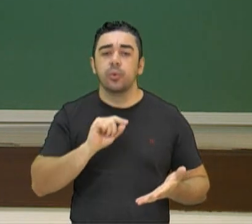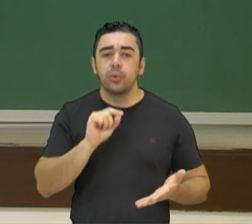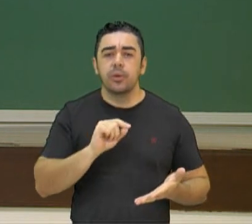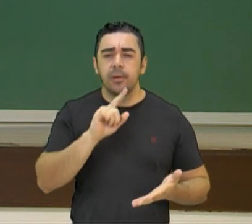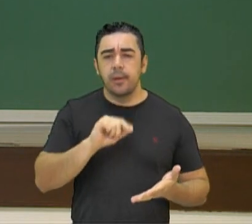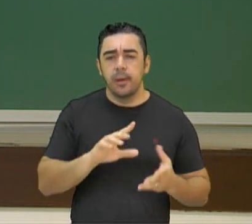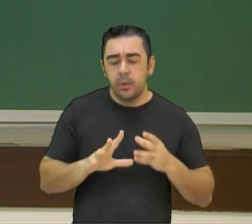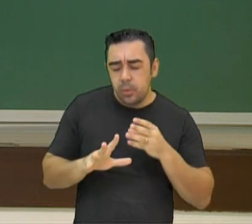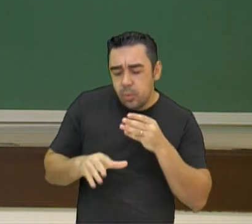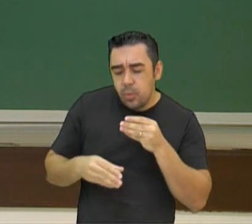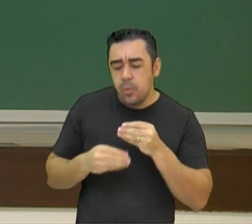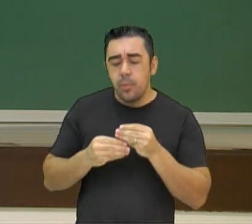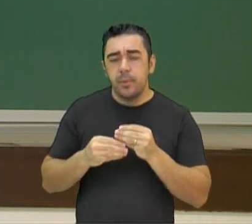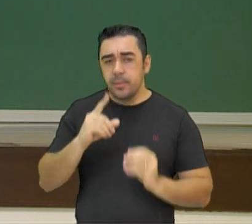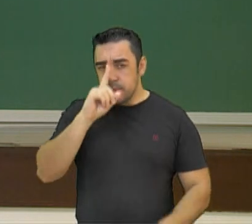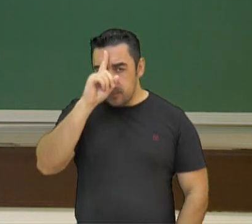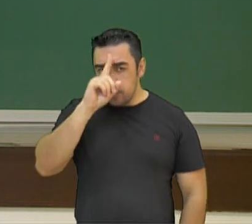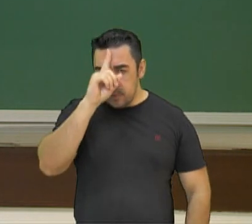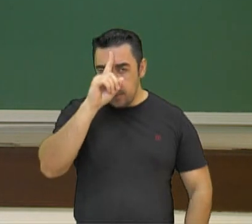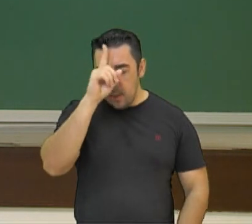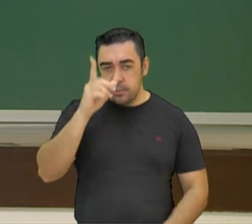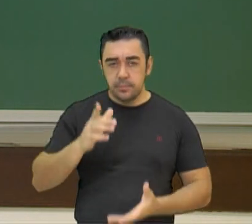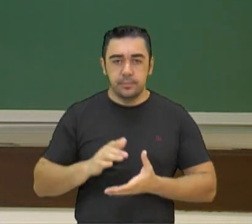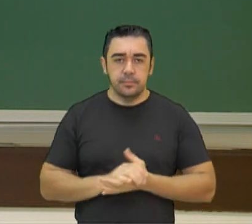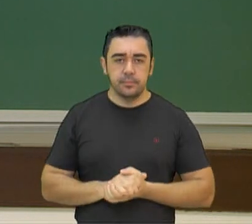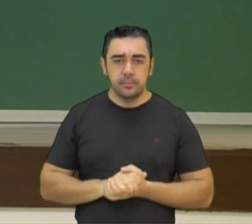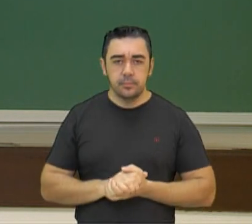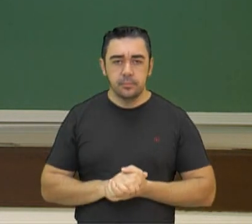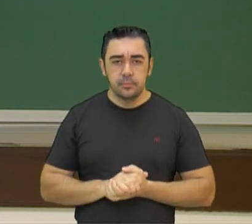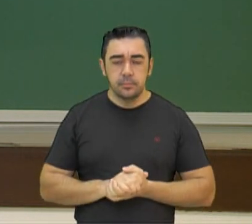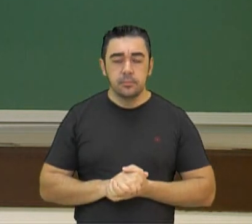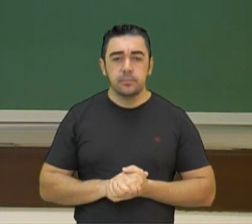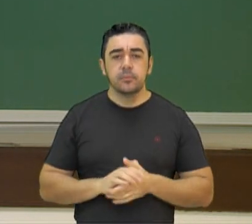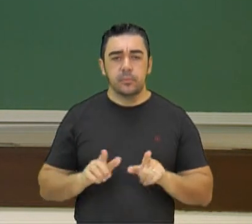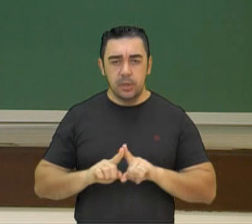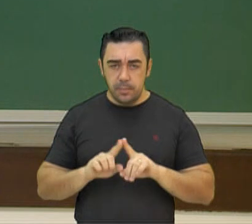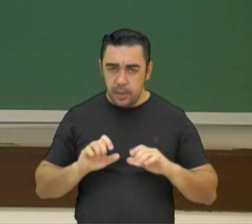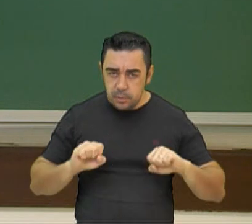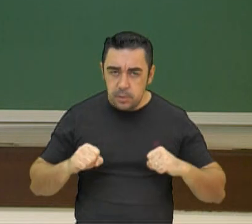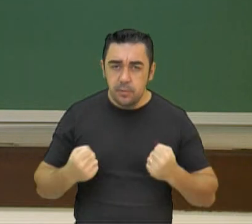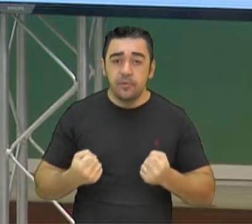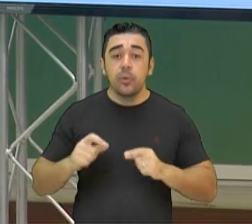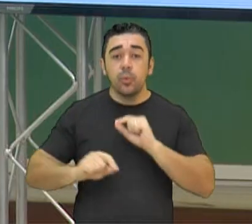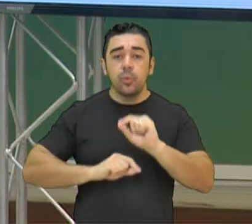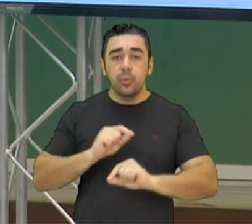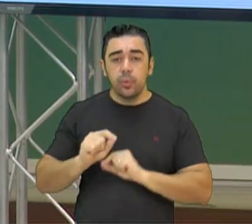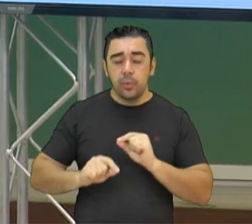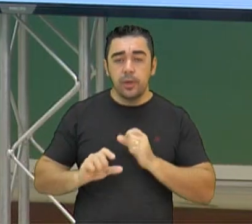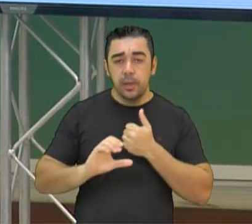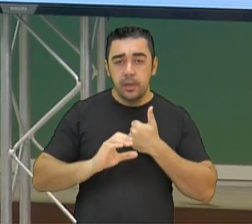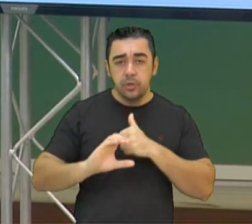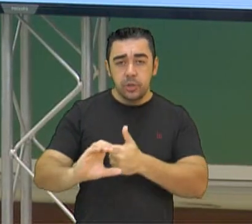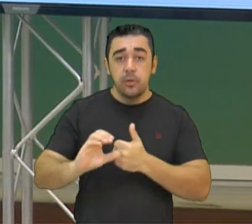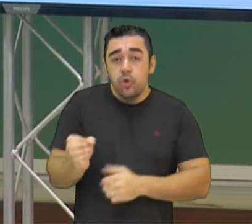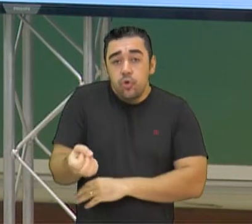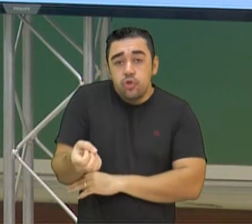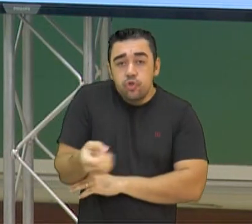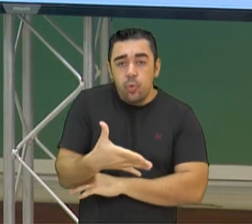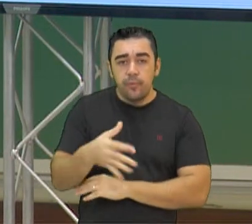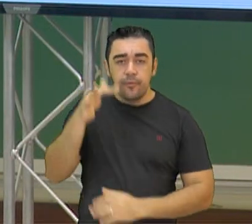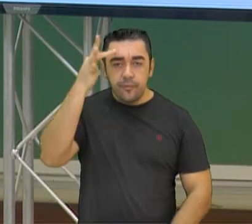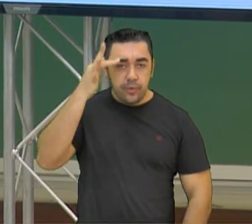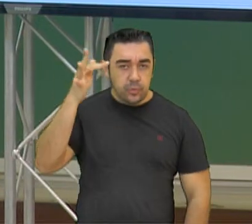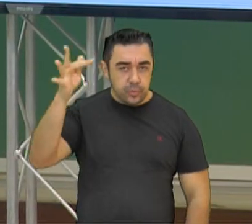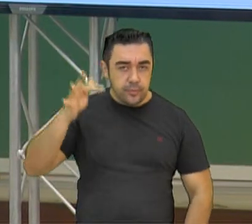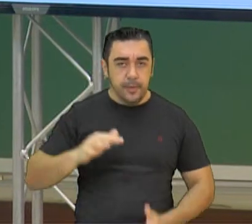uma complementação da tua ideia. Defende o cristianismo como uma nova filosofia. E